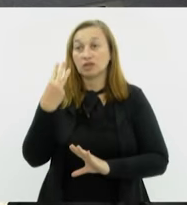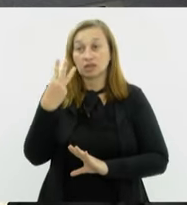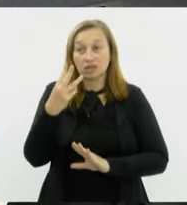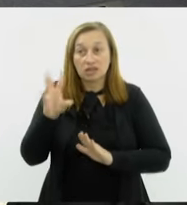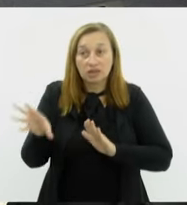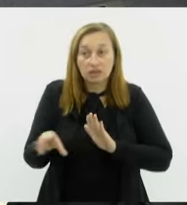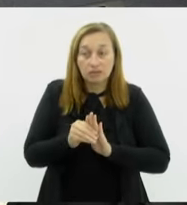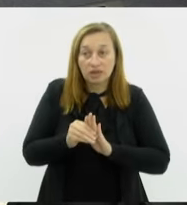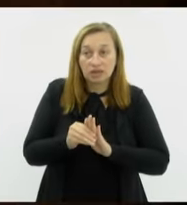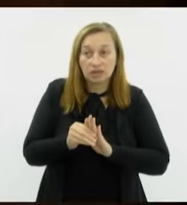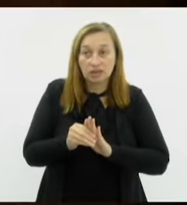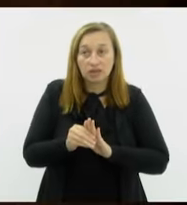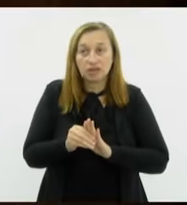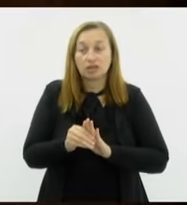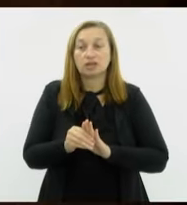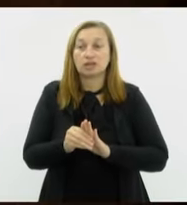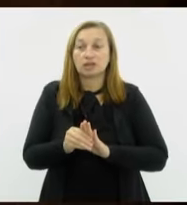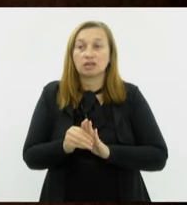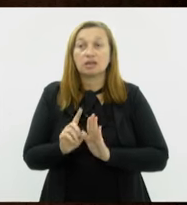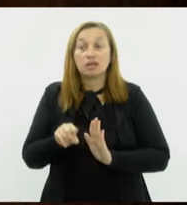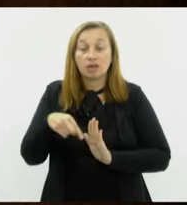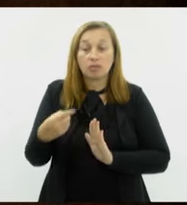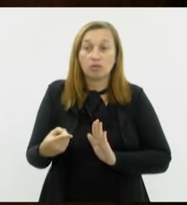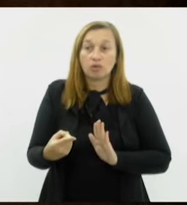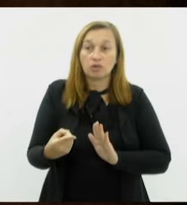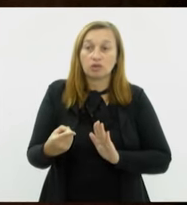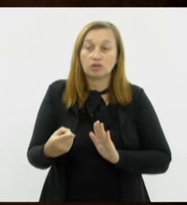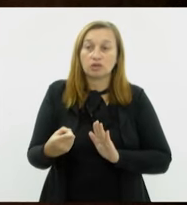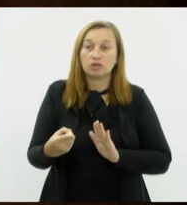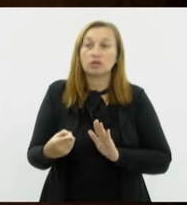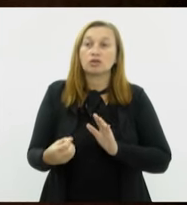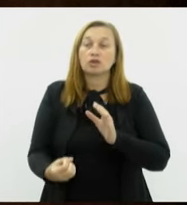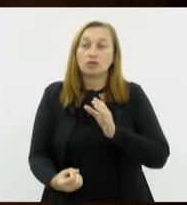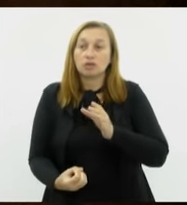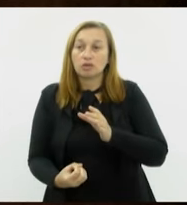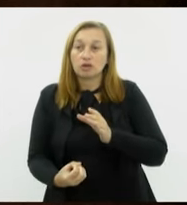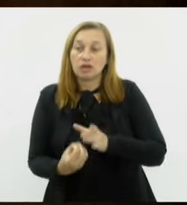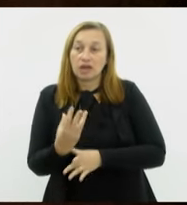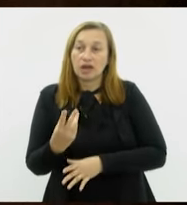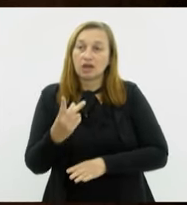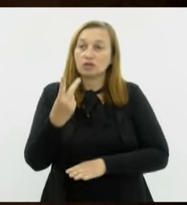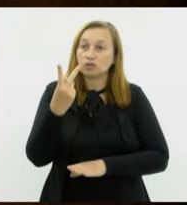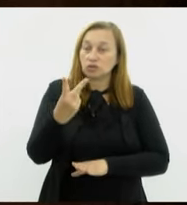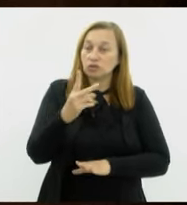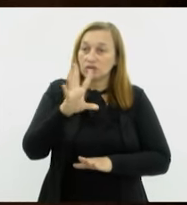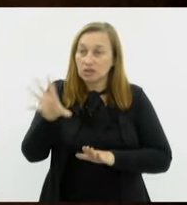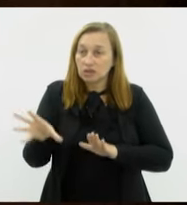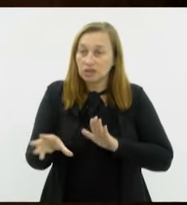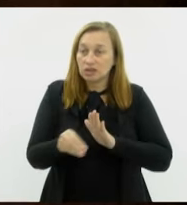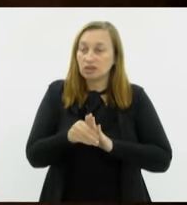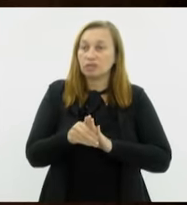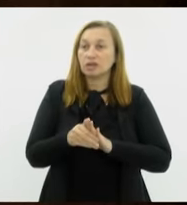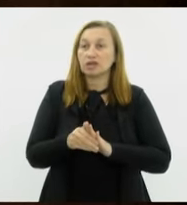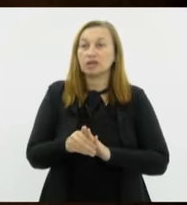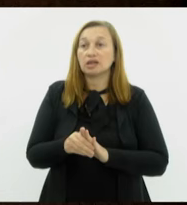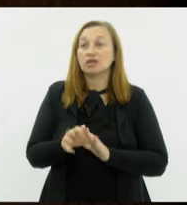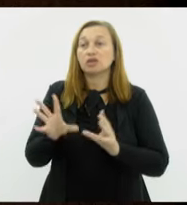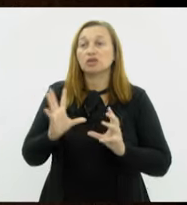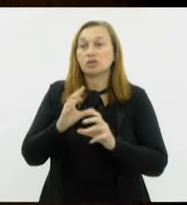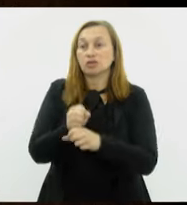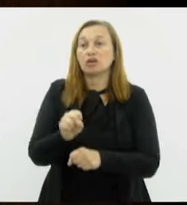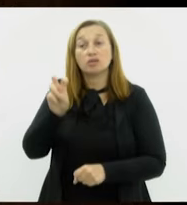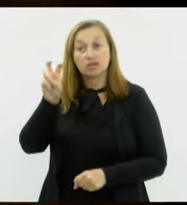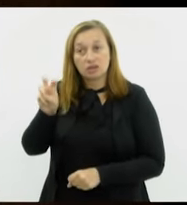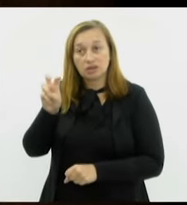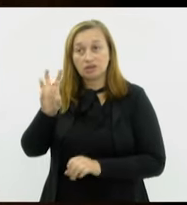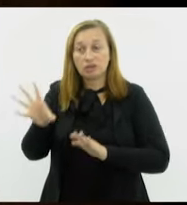emendado e depois o próprio plenário fez mais 2 emendas. Com essas 5 emendas, vai